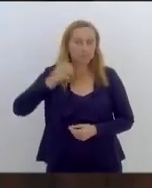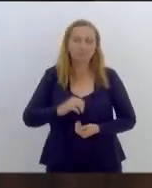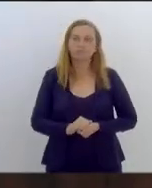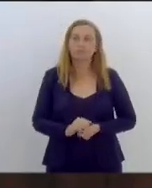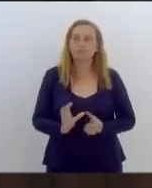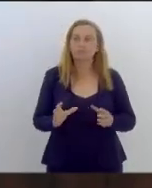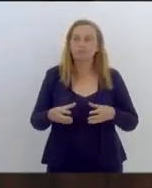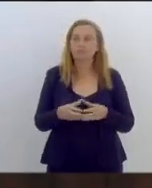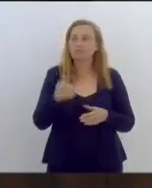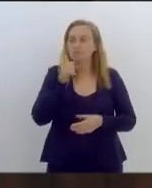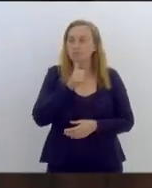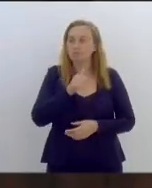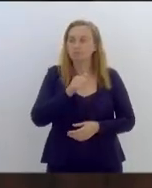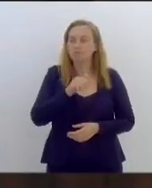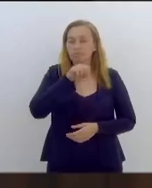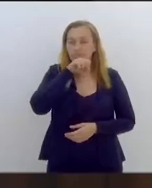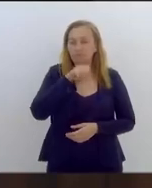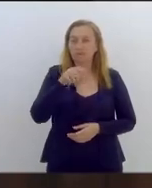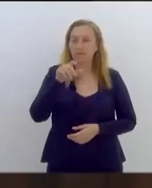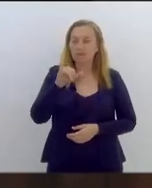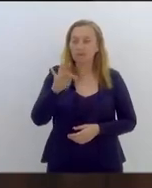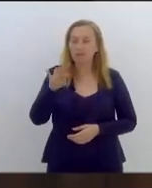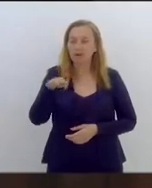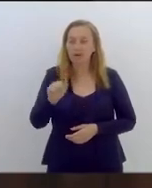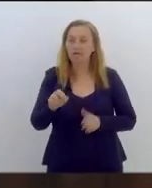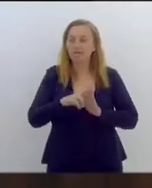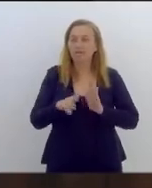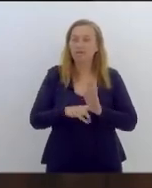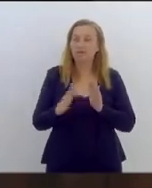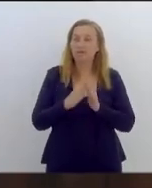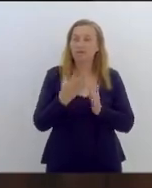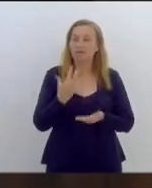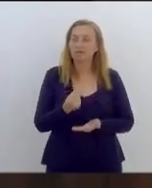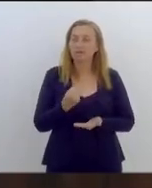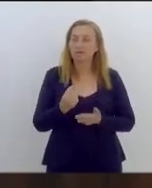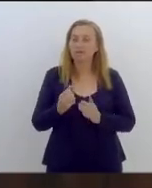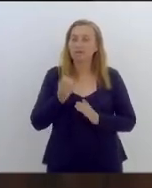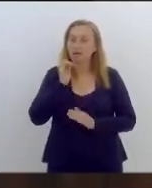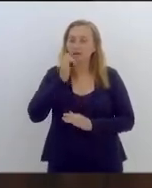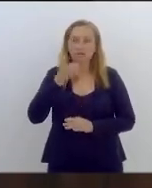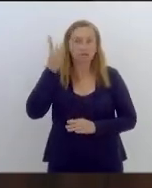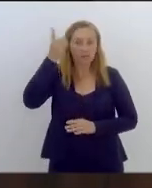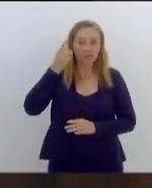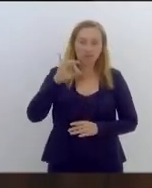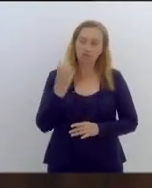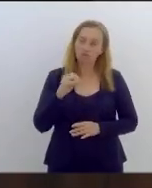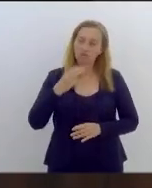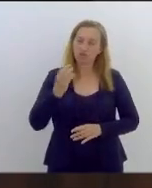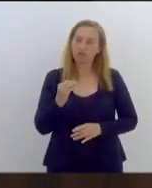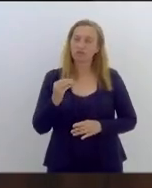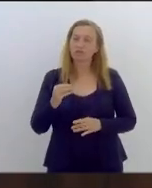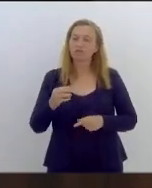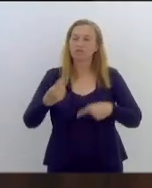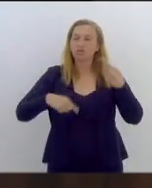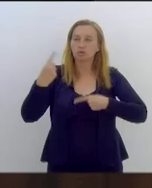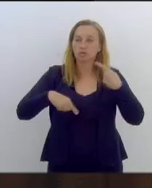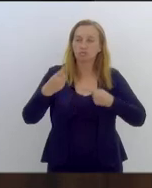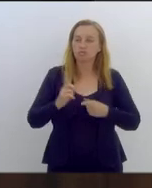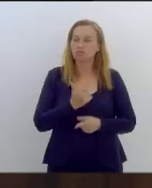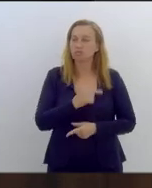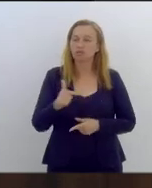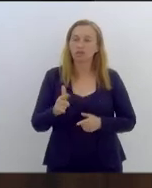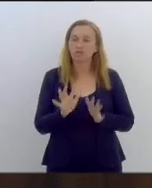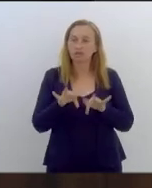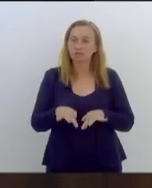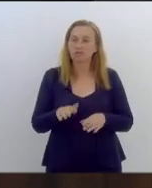Mães Itaboraí. Parecida à Comissão de Normas Internas e Proporções Externas, favorável, relator deputado Chico Machado. Em discussão, não havendo que